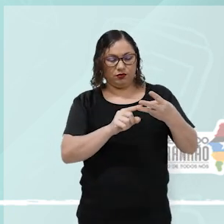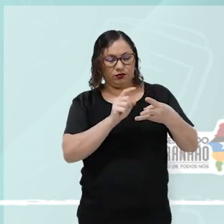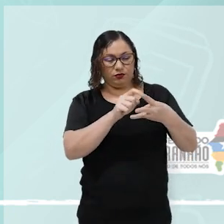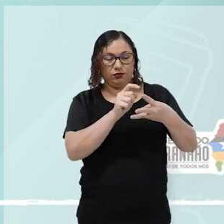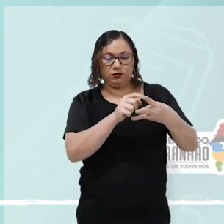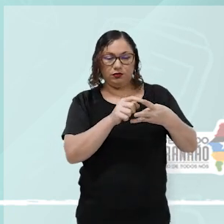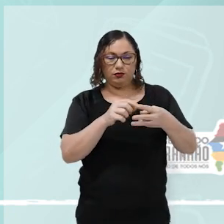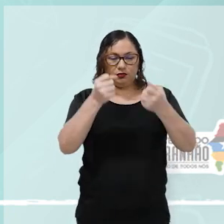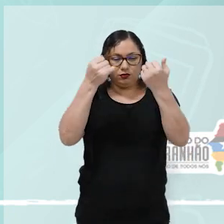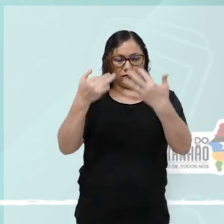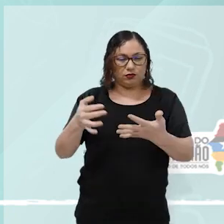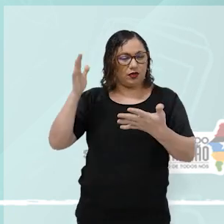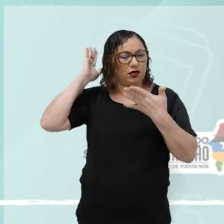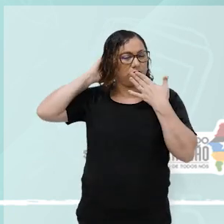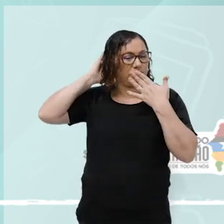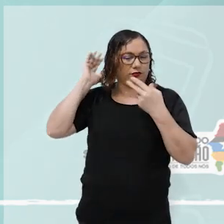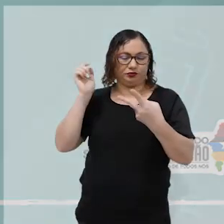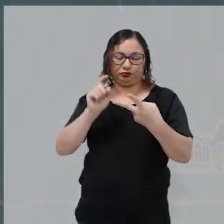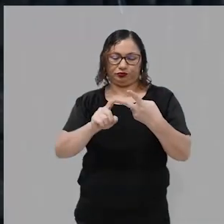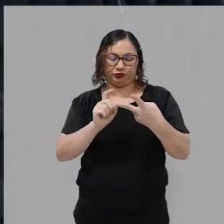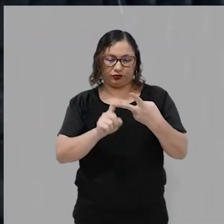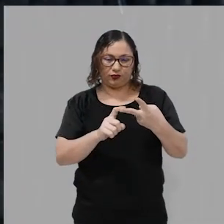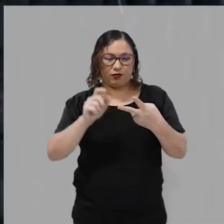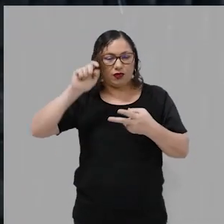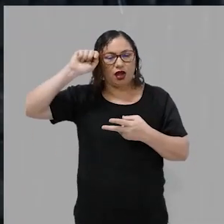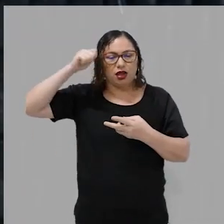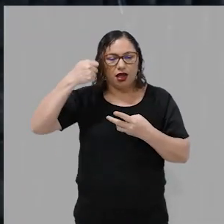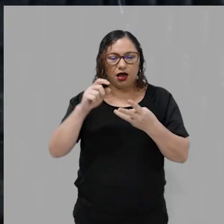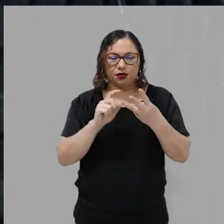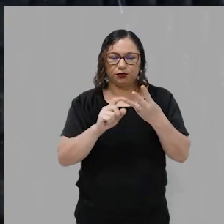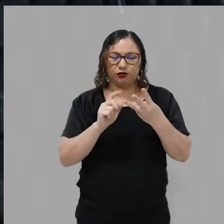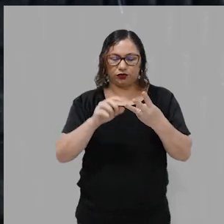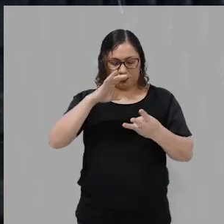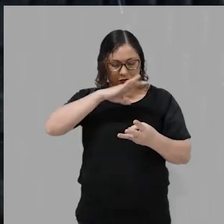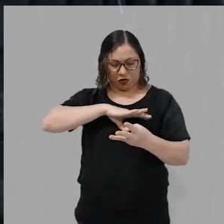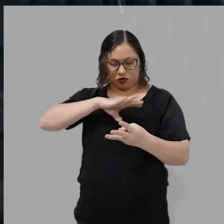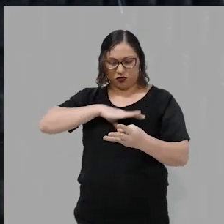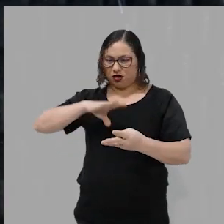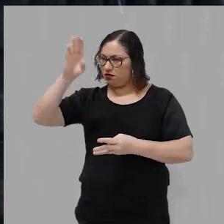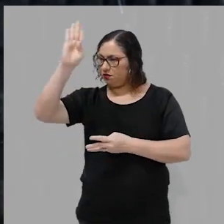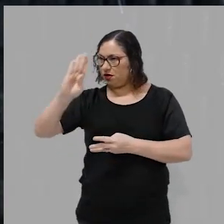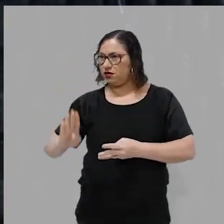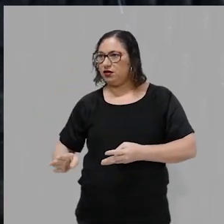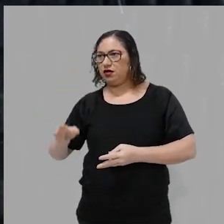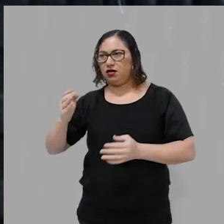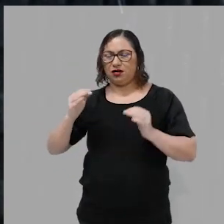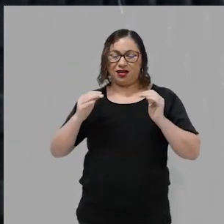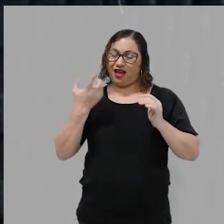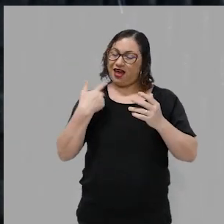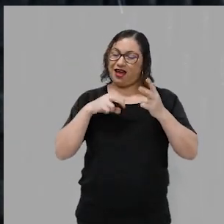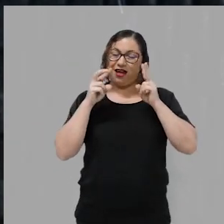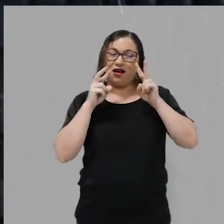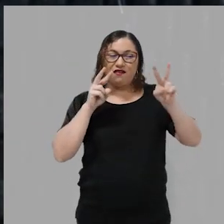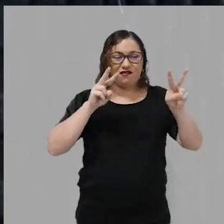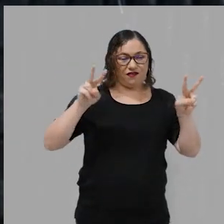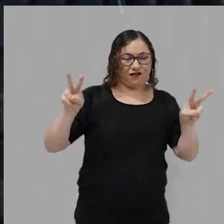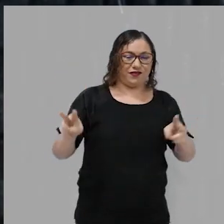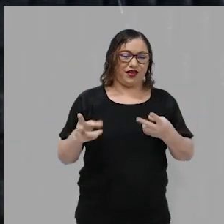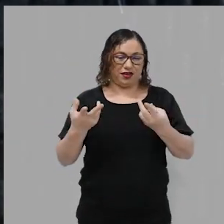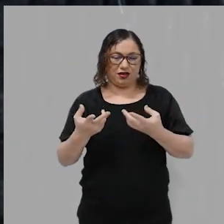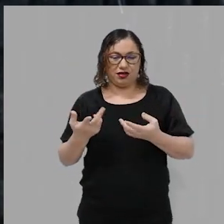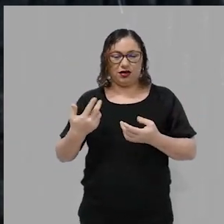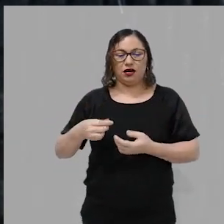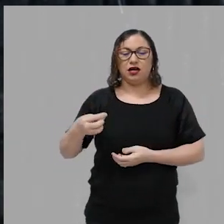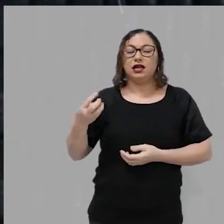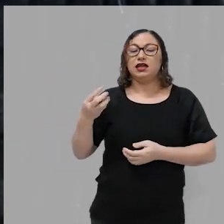índios, um que fala sobre negros e um que fala sobre os portugueses e os brasileiros. É lógico que ele foi mostrando aquilo que ele via. E o terceiro